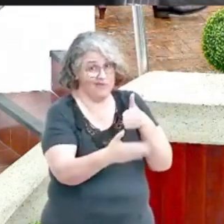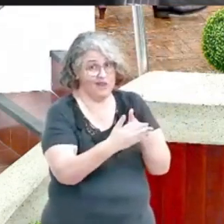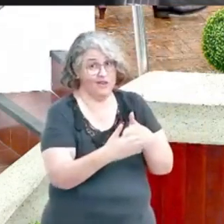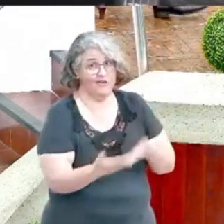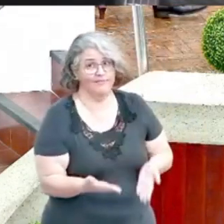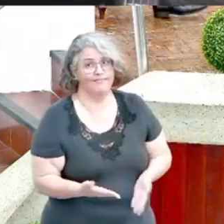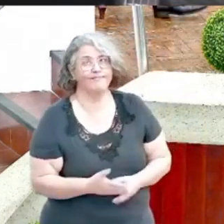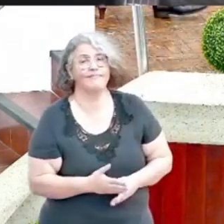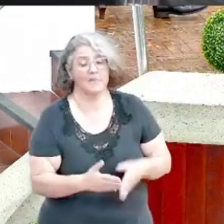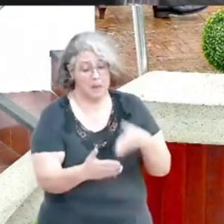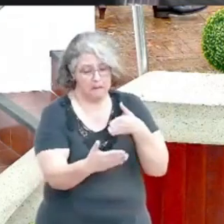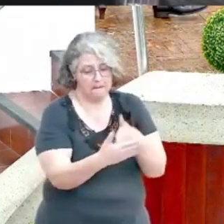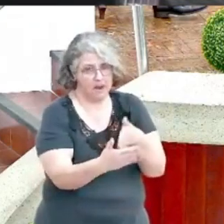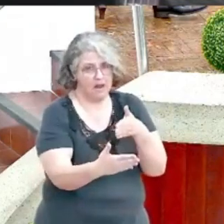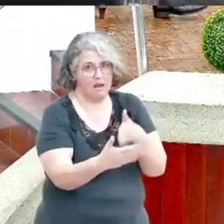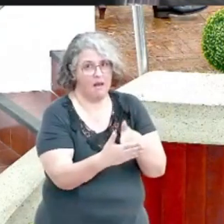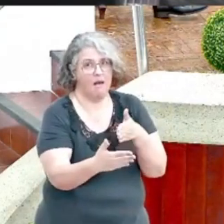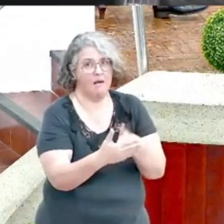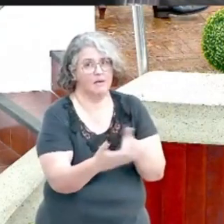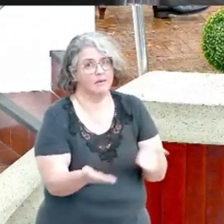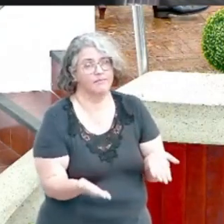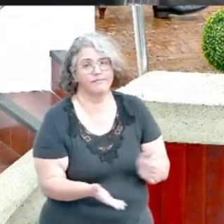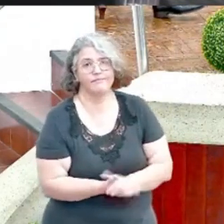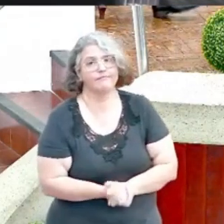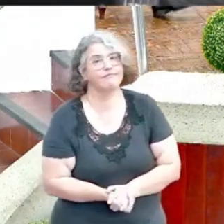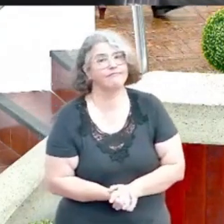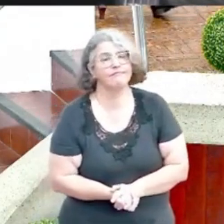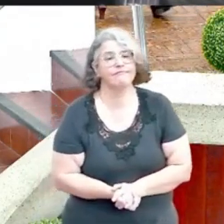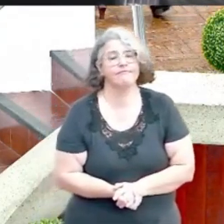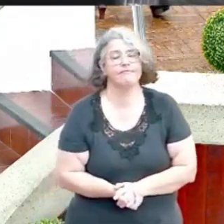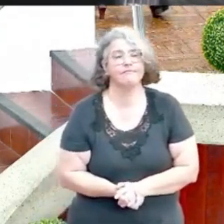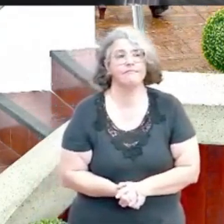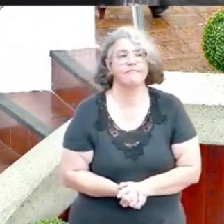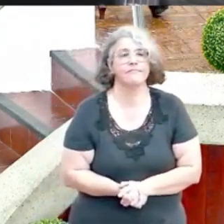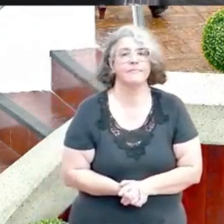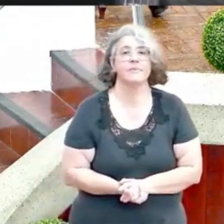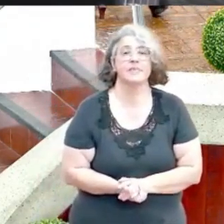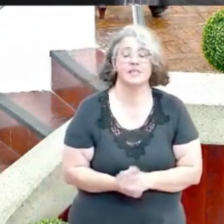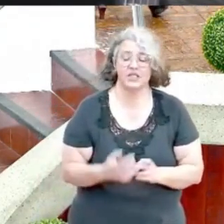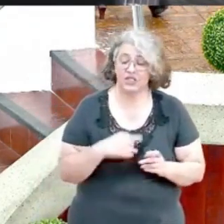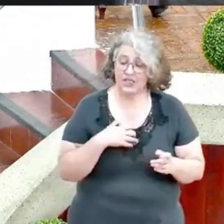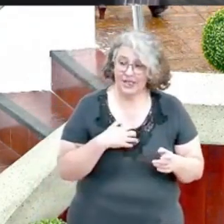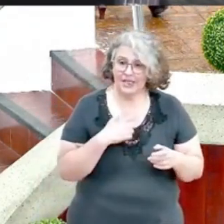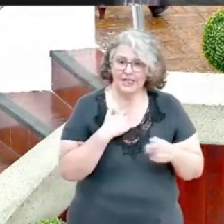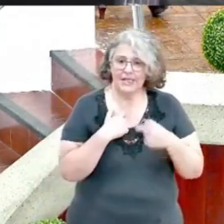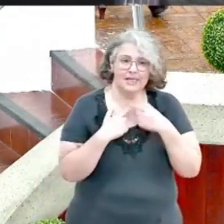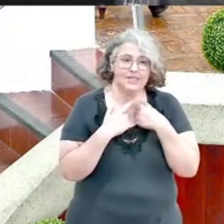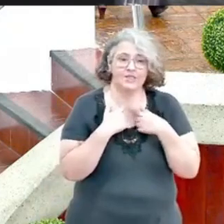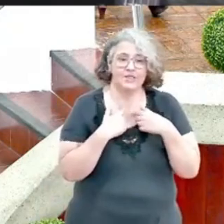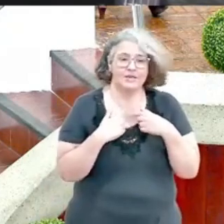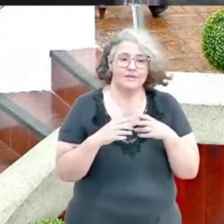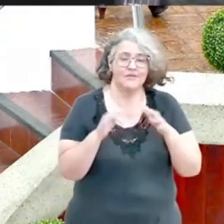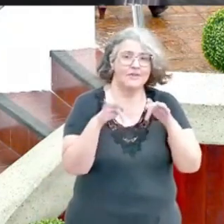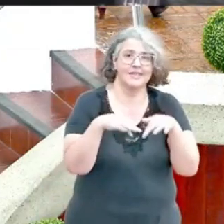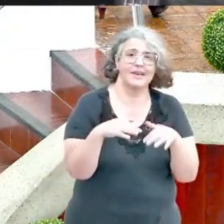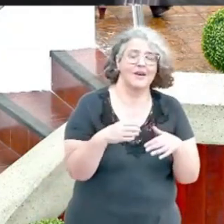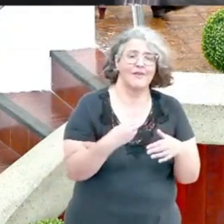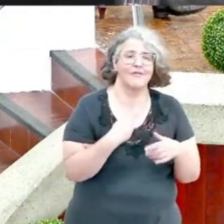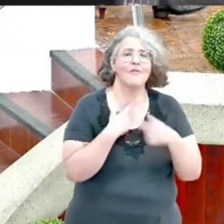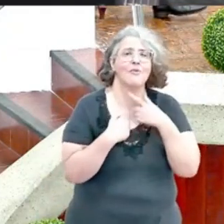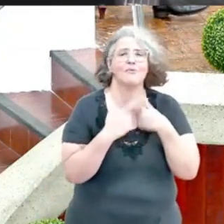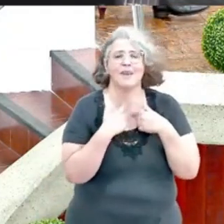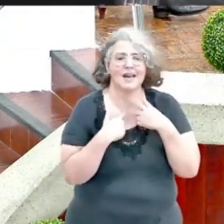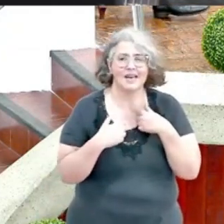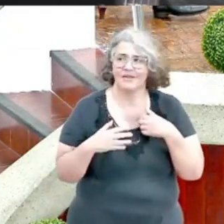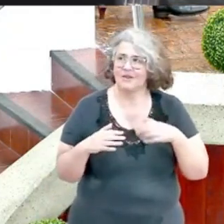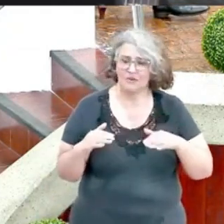Satanás impediu o apóstolo de concretizar a sua vontade de ver a igreja amada. Satanás criou barreiras e trincheiras